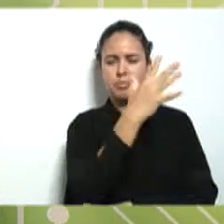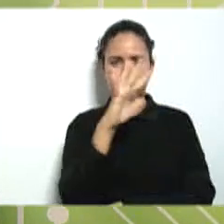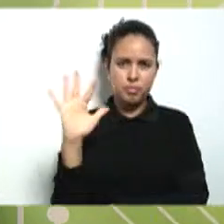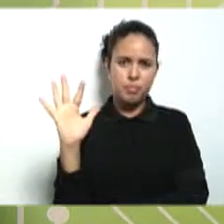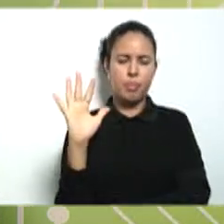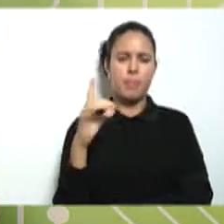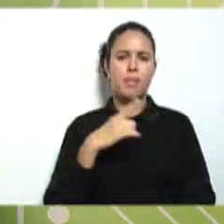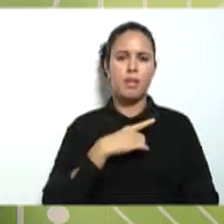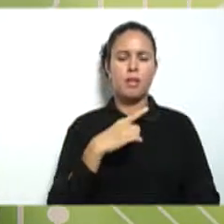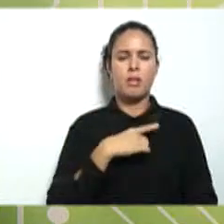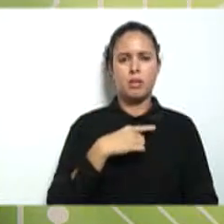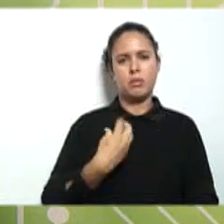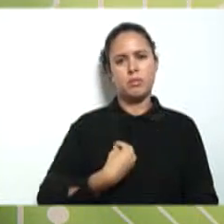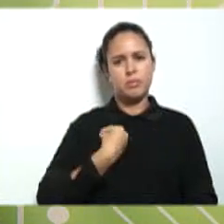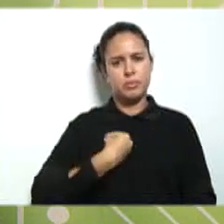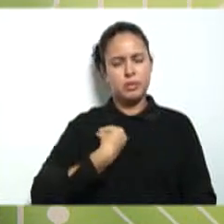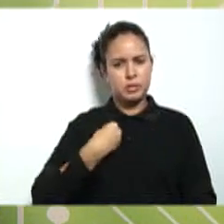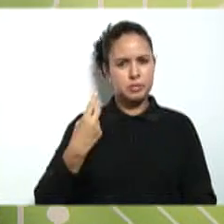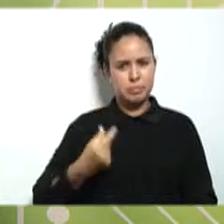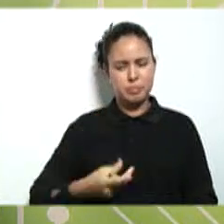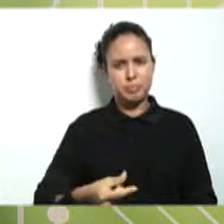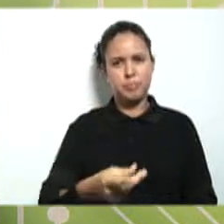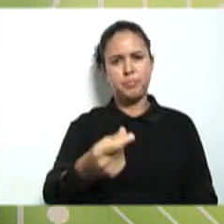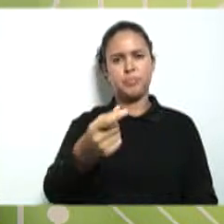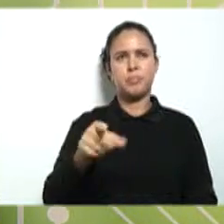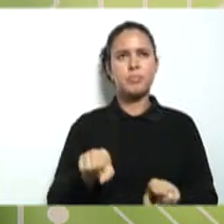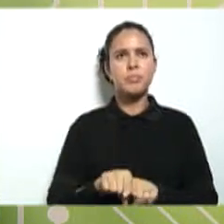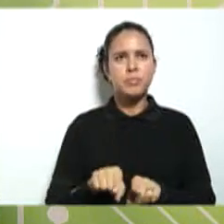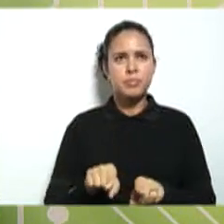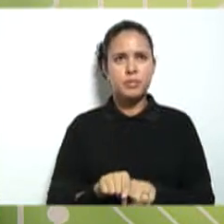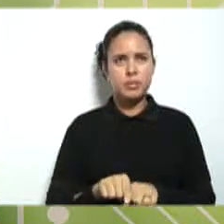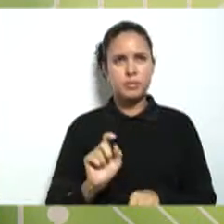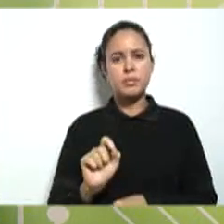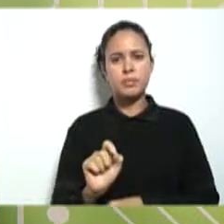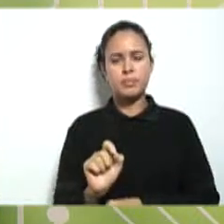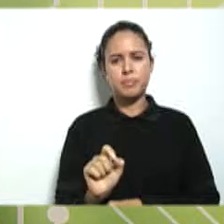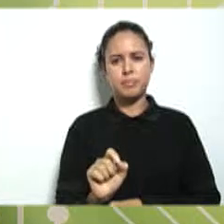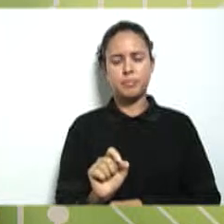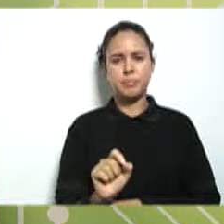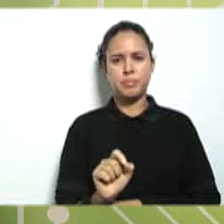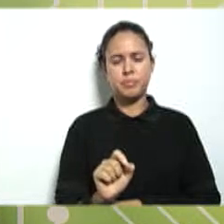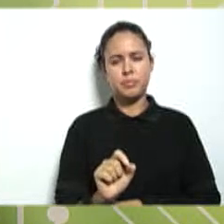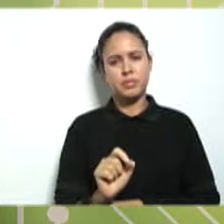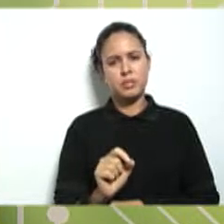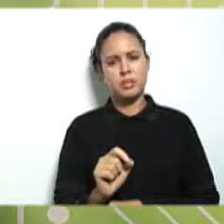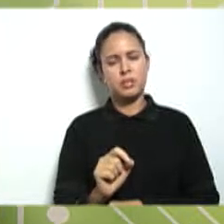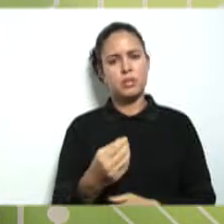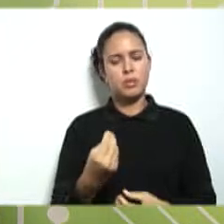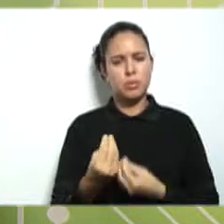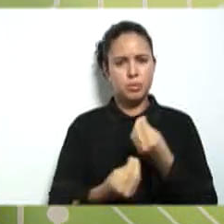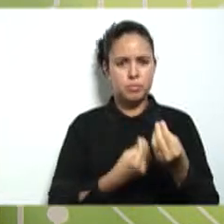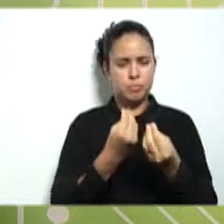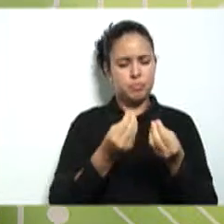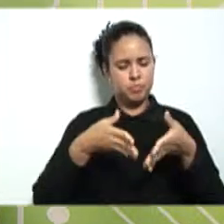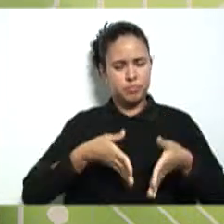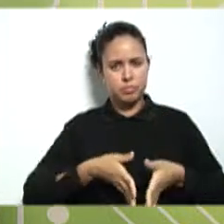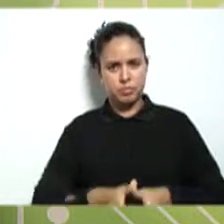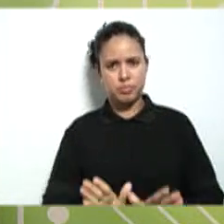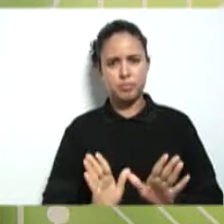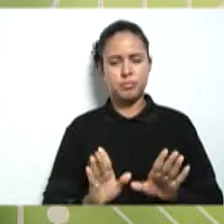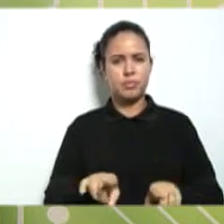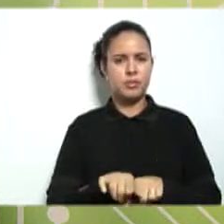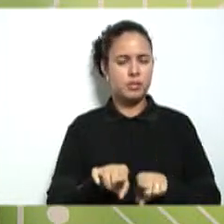questão da longevidade das pessoas, da expectativa de vida, né? da expectativa de vida ao nascer, da